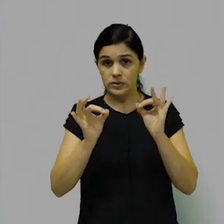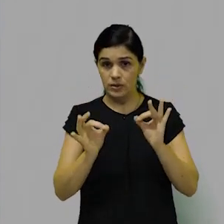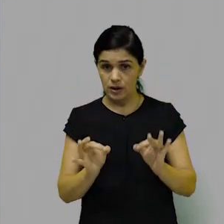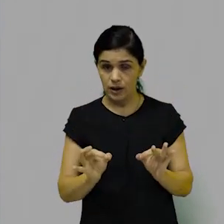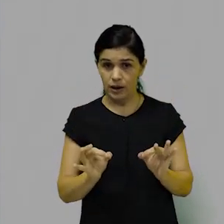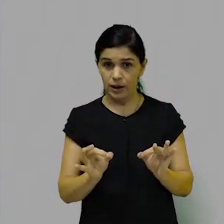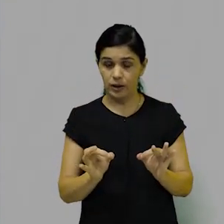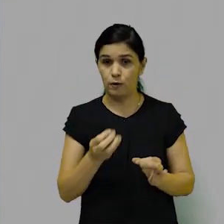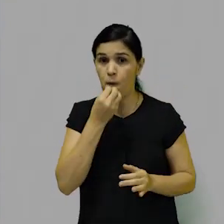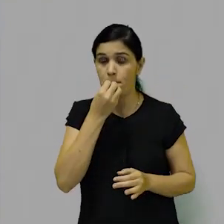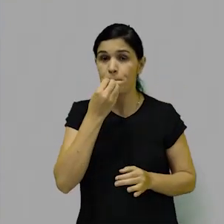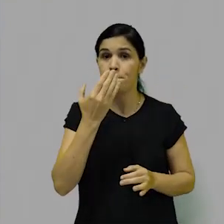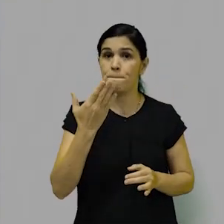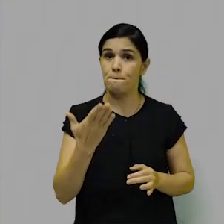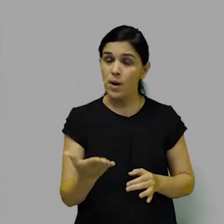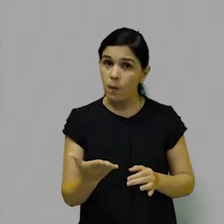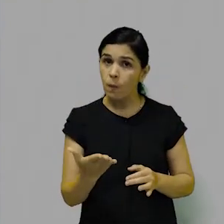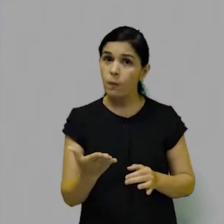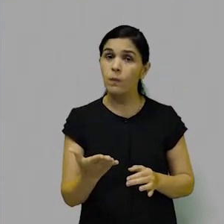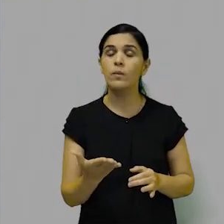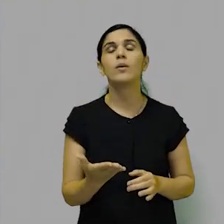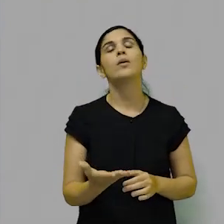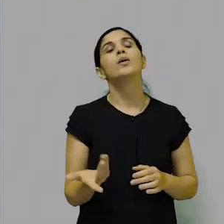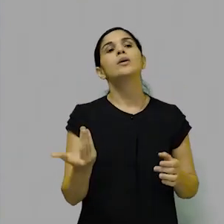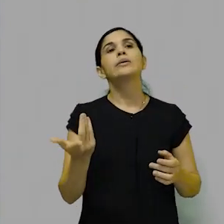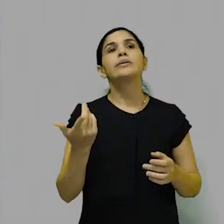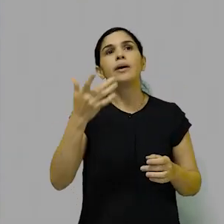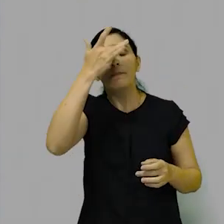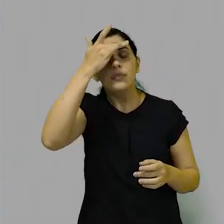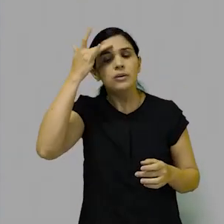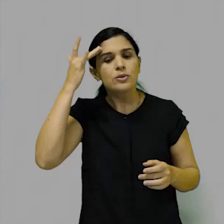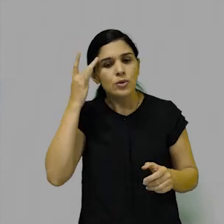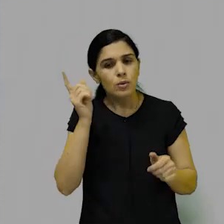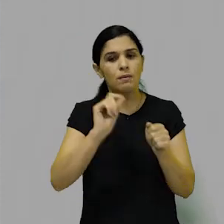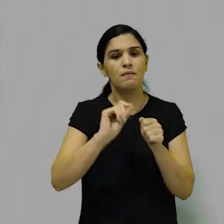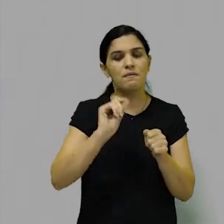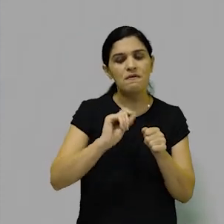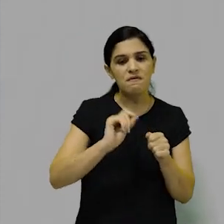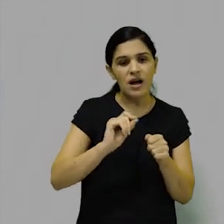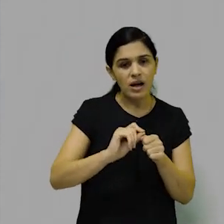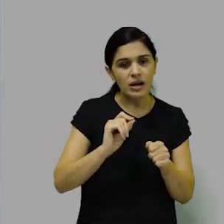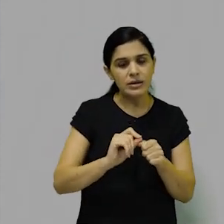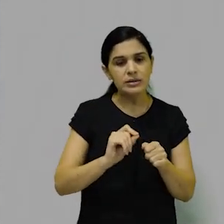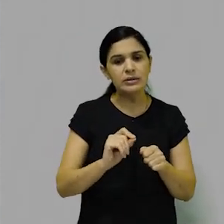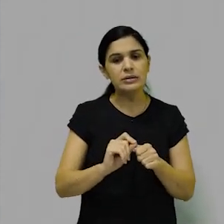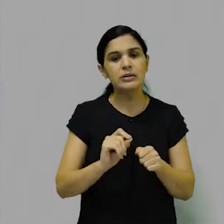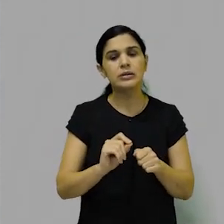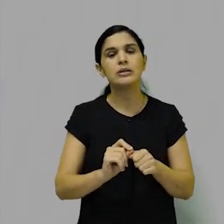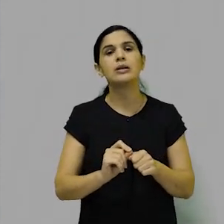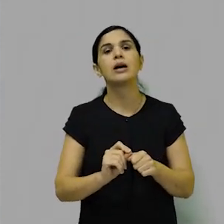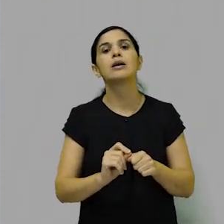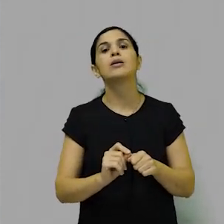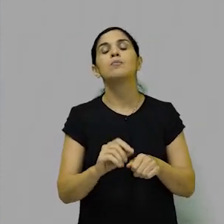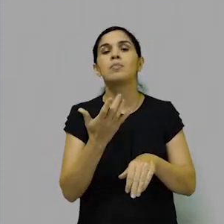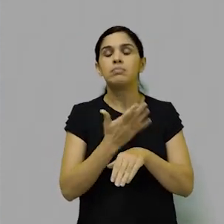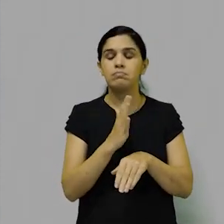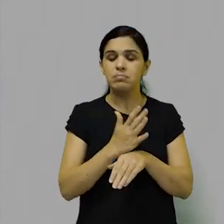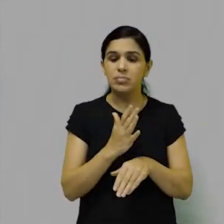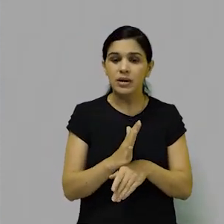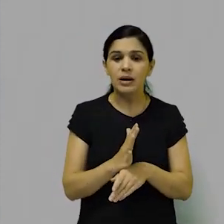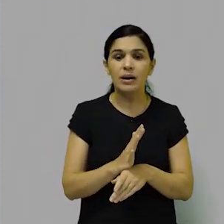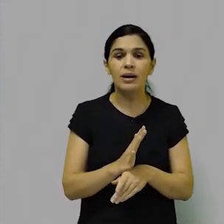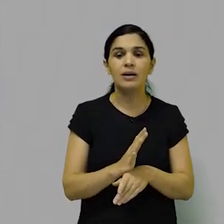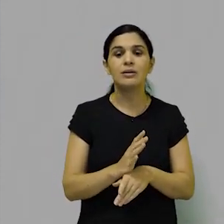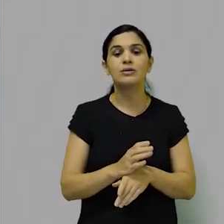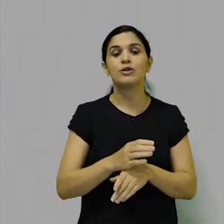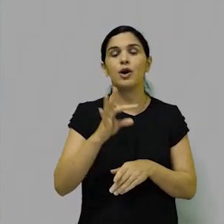ele seja testado, ele faça um teste de frequência cardíaca máxima para assim o treino dele ser prescrito, tá certo? Aqui